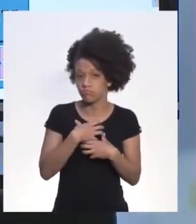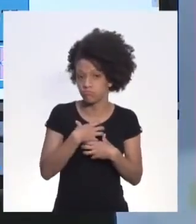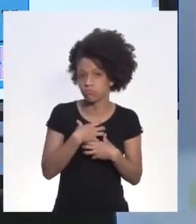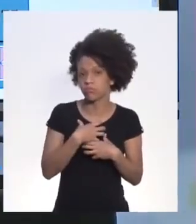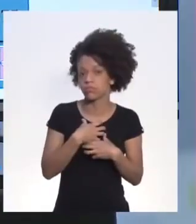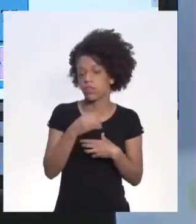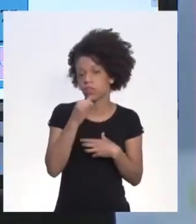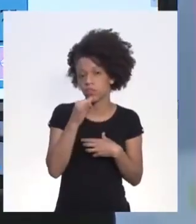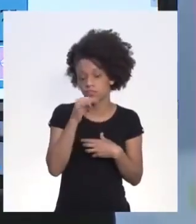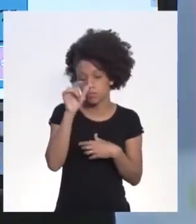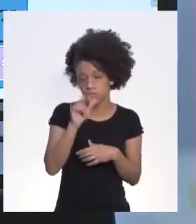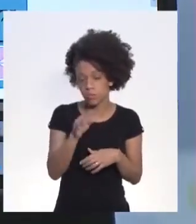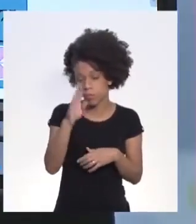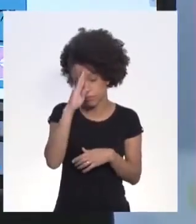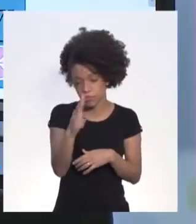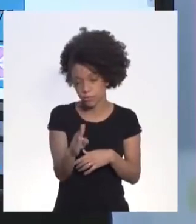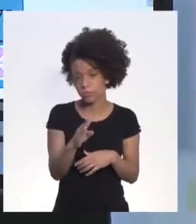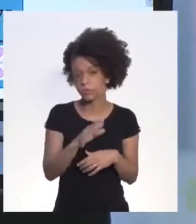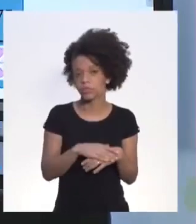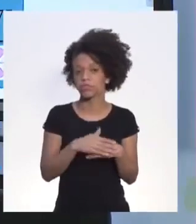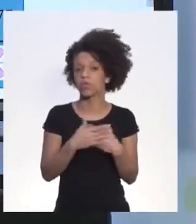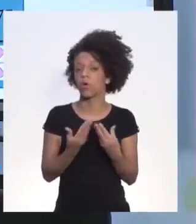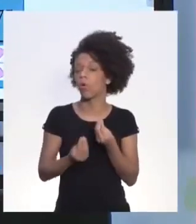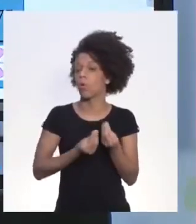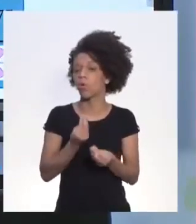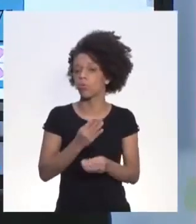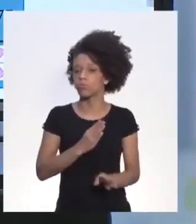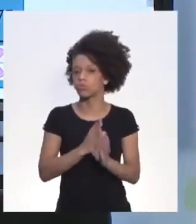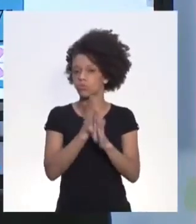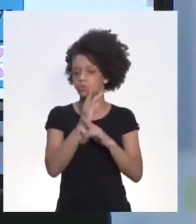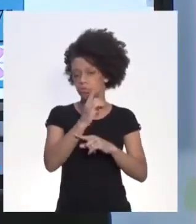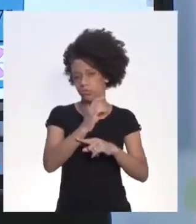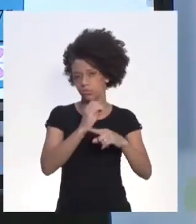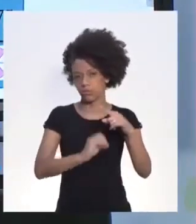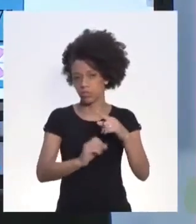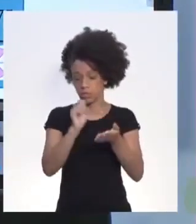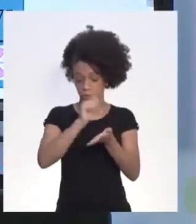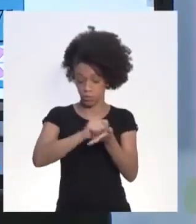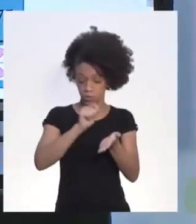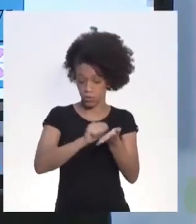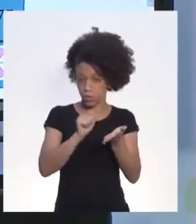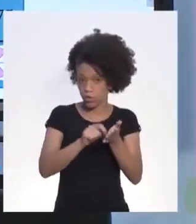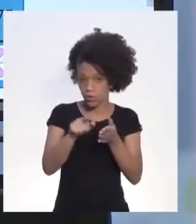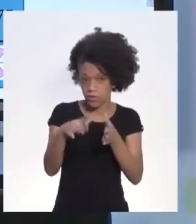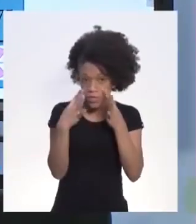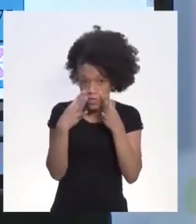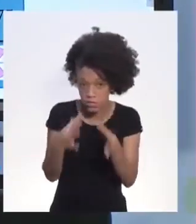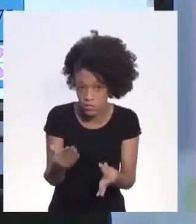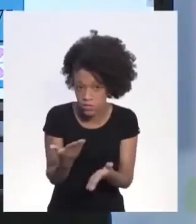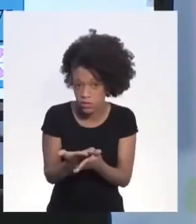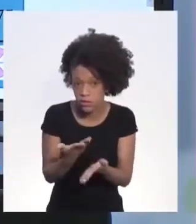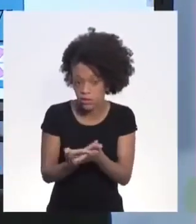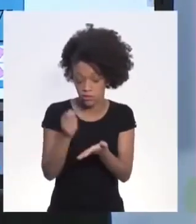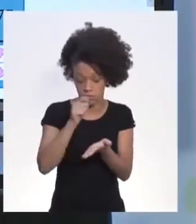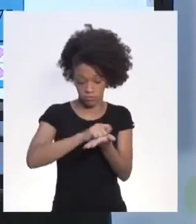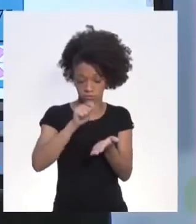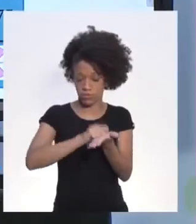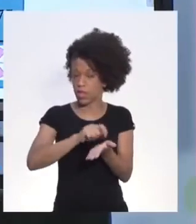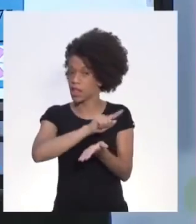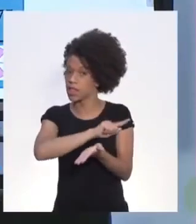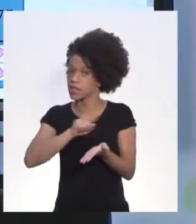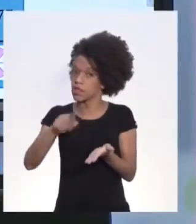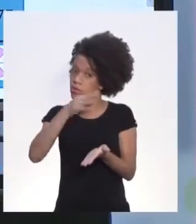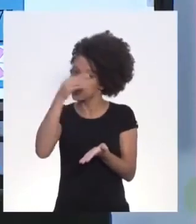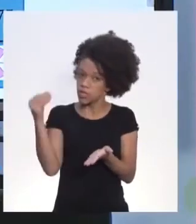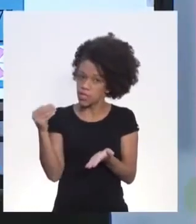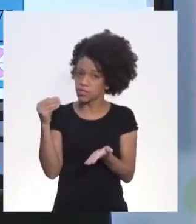aí, principalmente de como encontrar fração. Então anota aí, você que prestou atenção na aula, anota aí, não deixa de